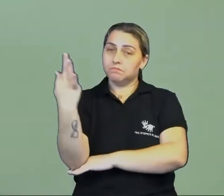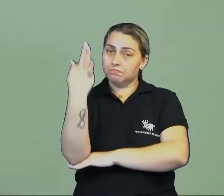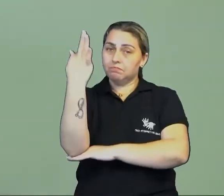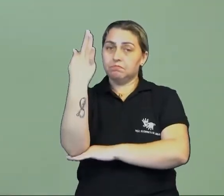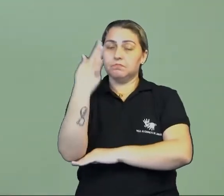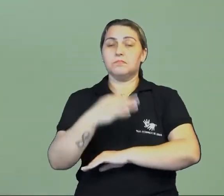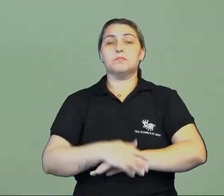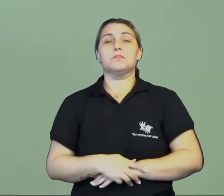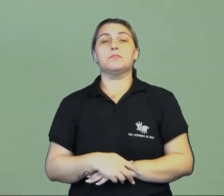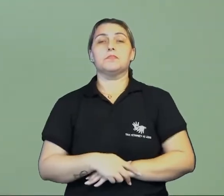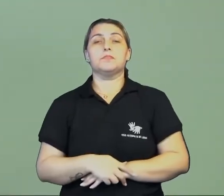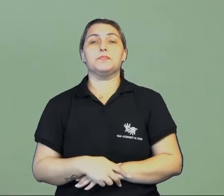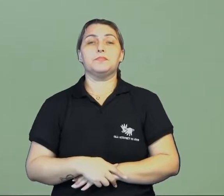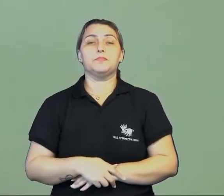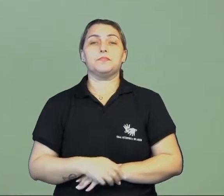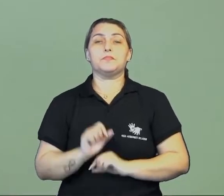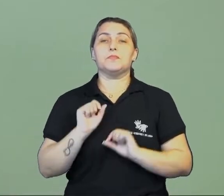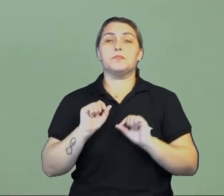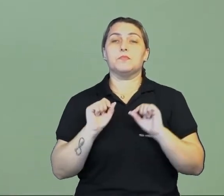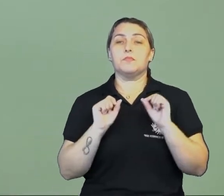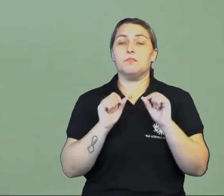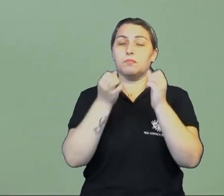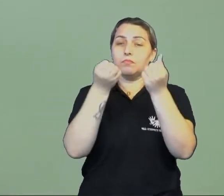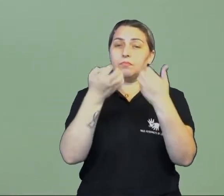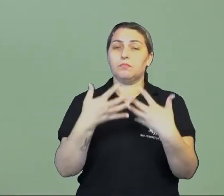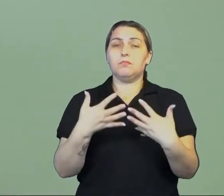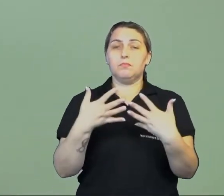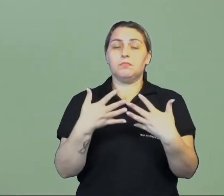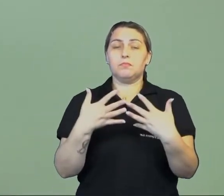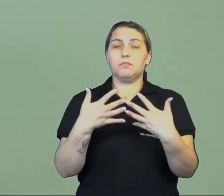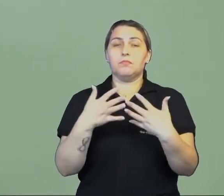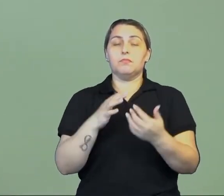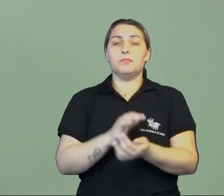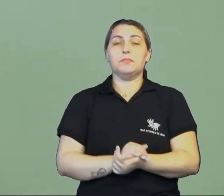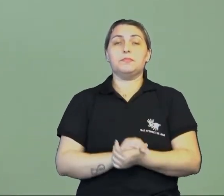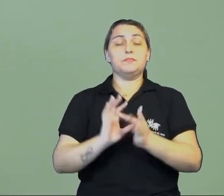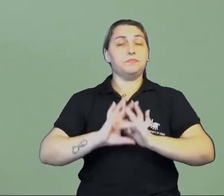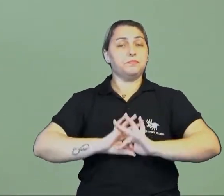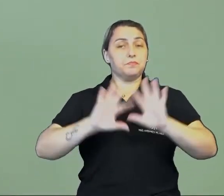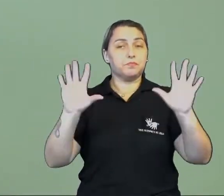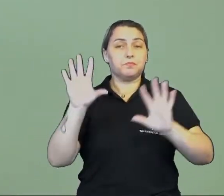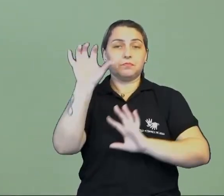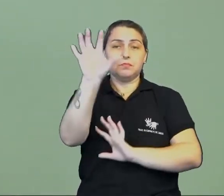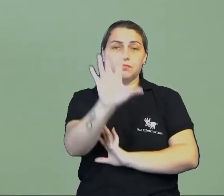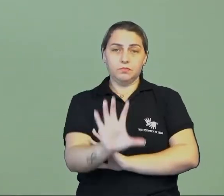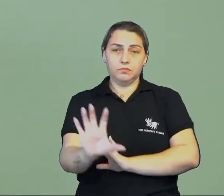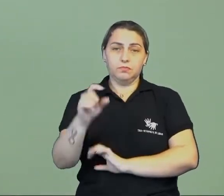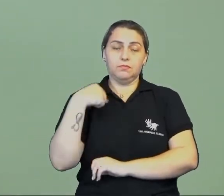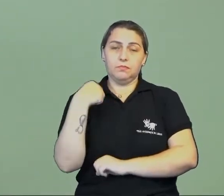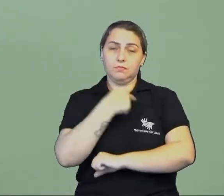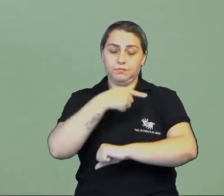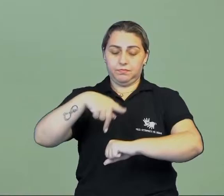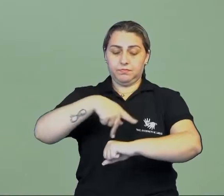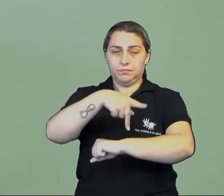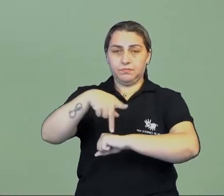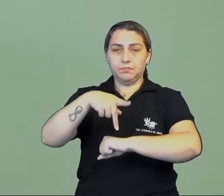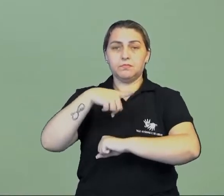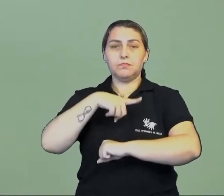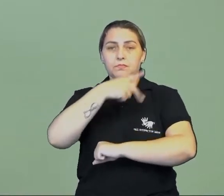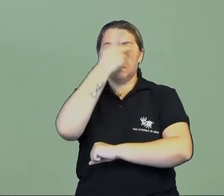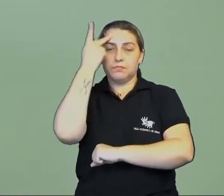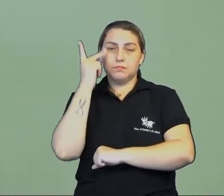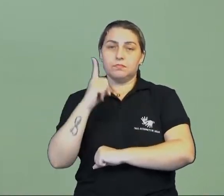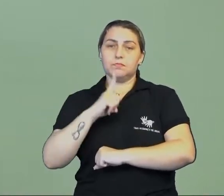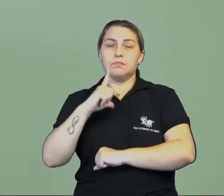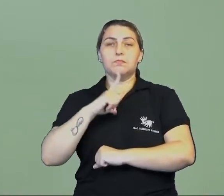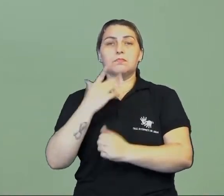formal. O que eu quero dizer com isso para vocês de forma simples? Que, independente das regiões do nosso país, nós temos pessoas que